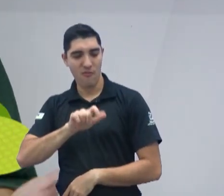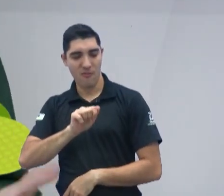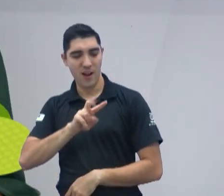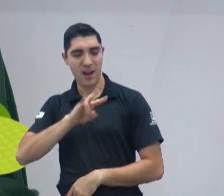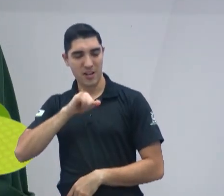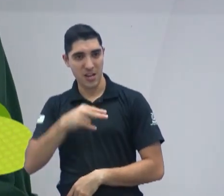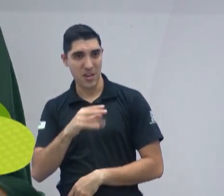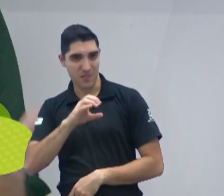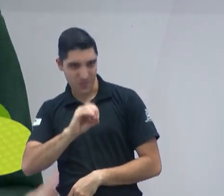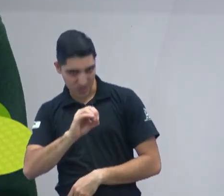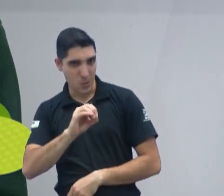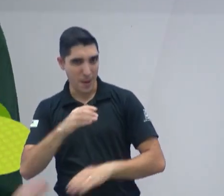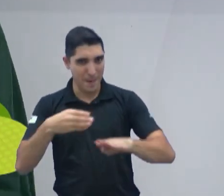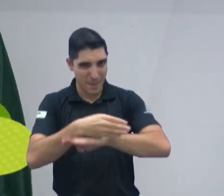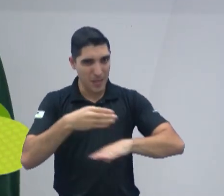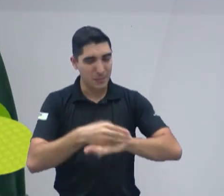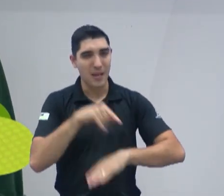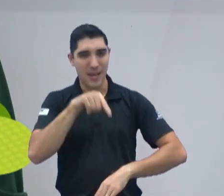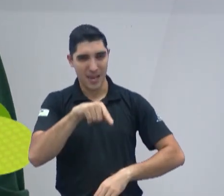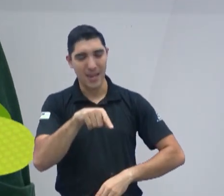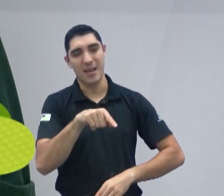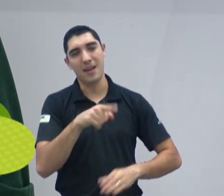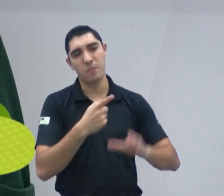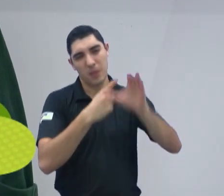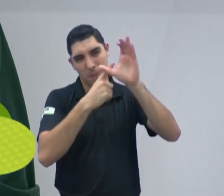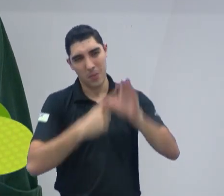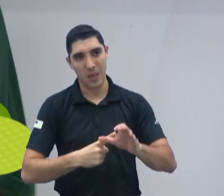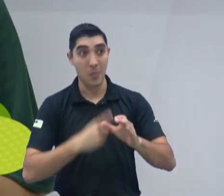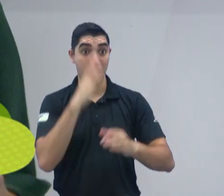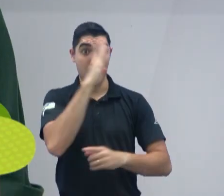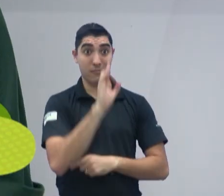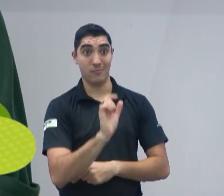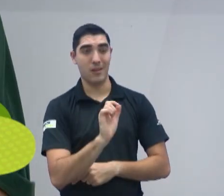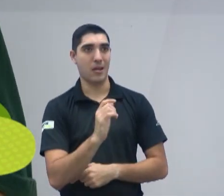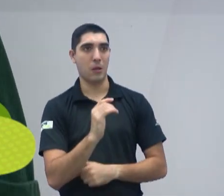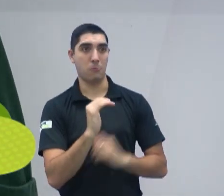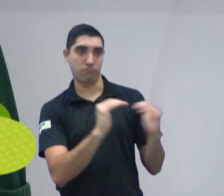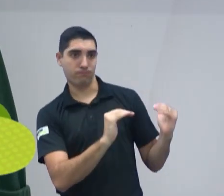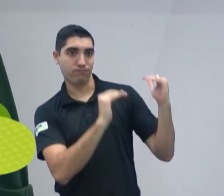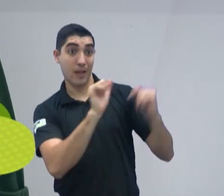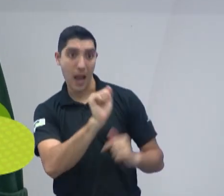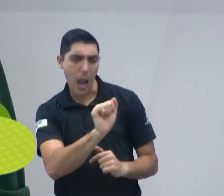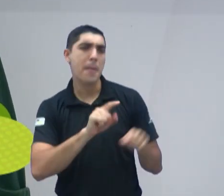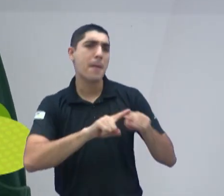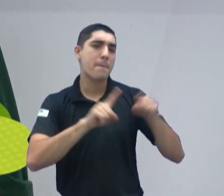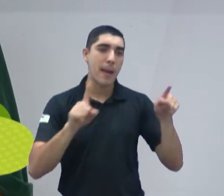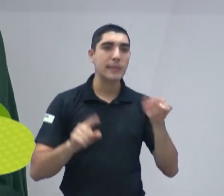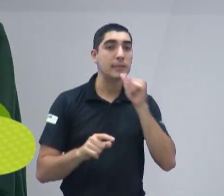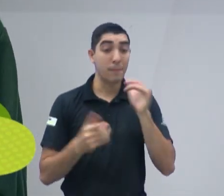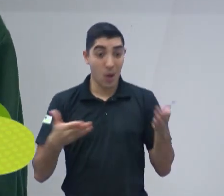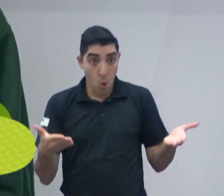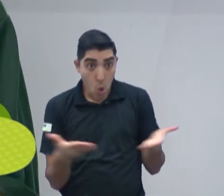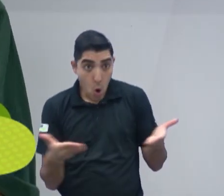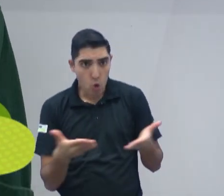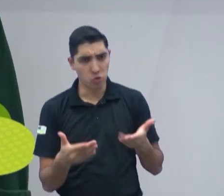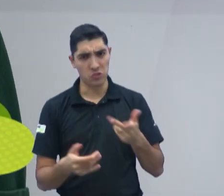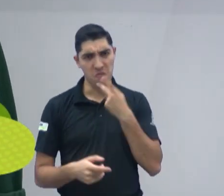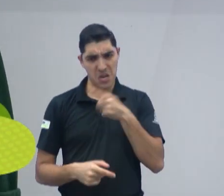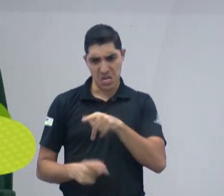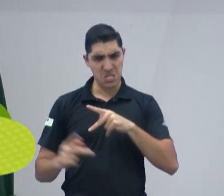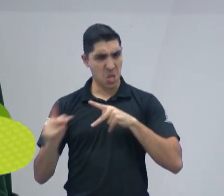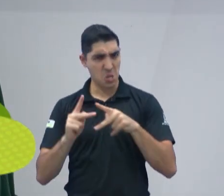Superliga da primeira divisão, vamos se chamar assim, né, o trabalho, resultado nesse momento não é dos melhores. São José